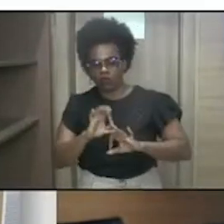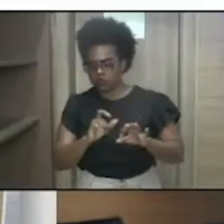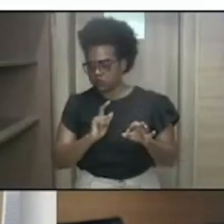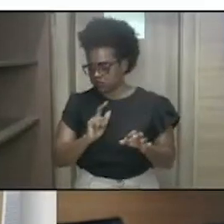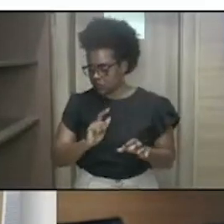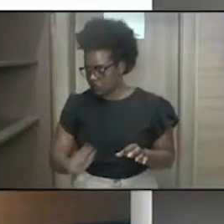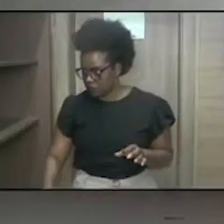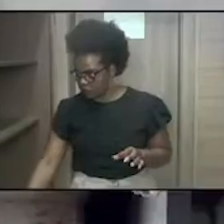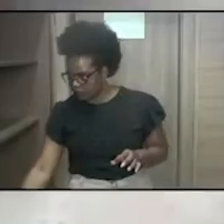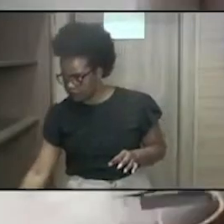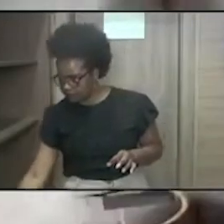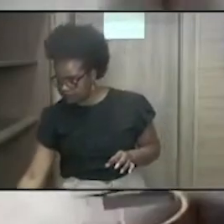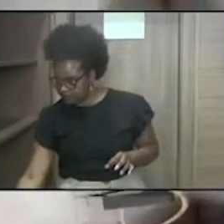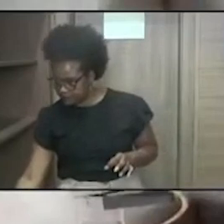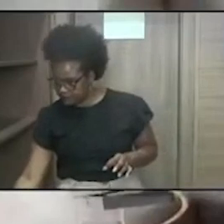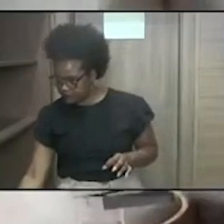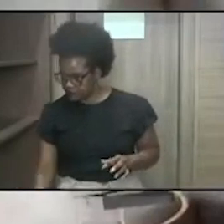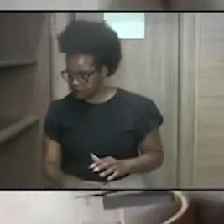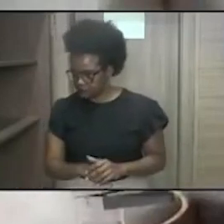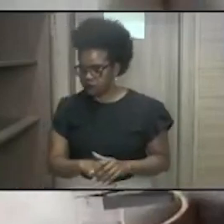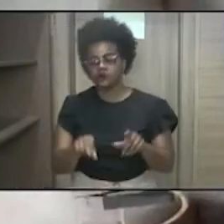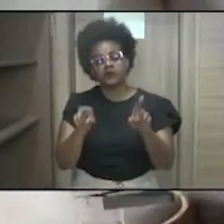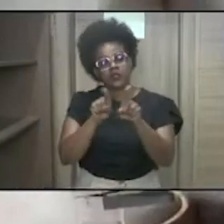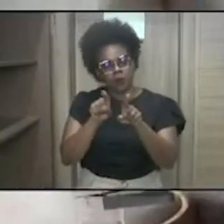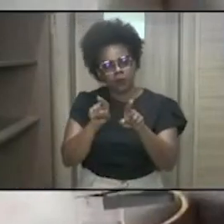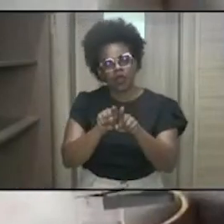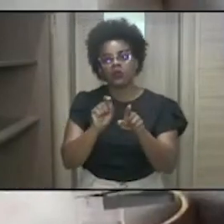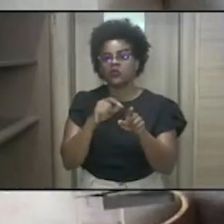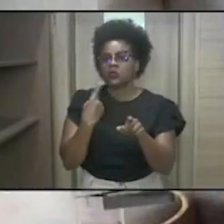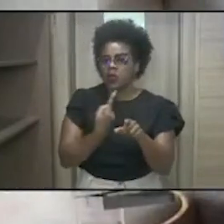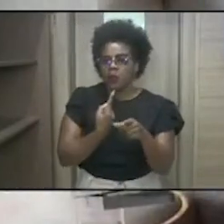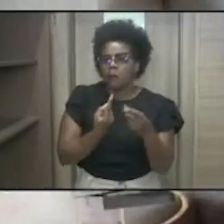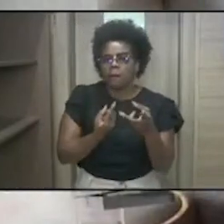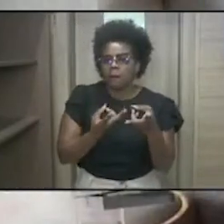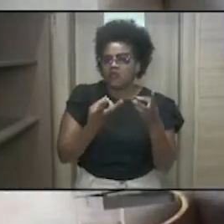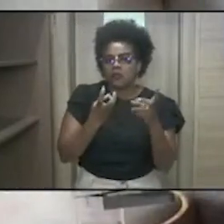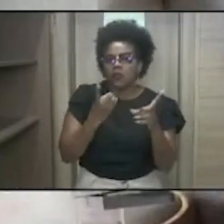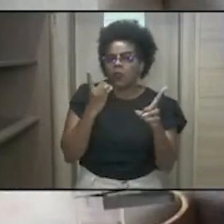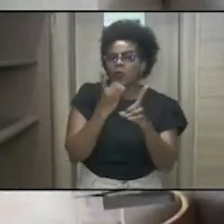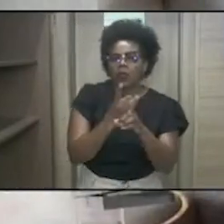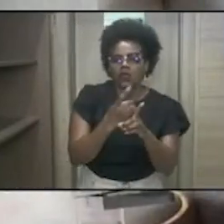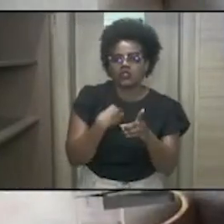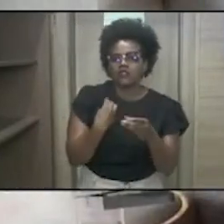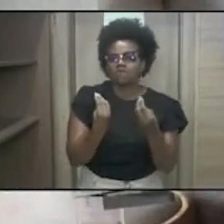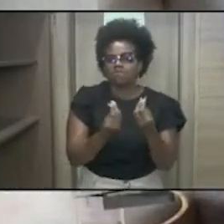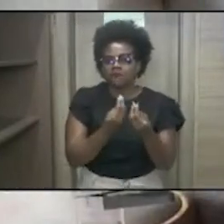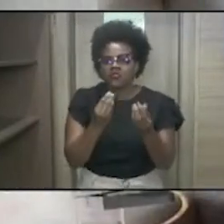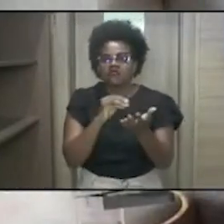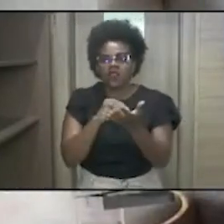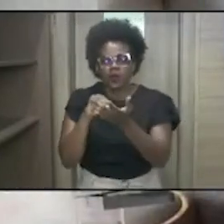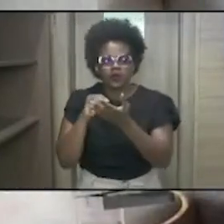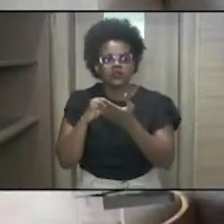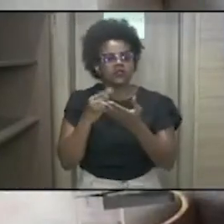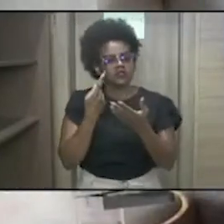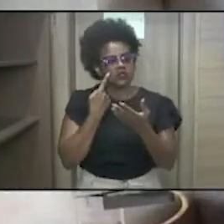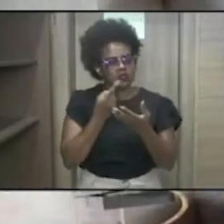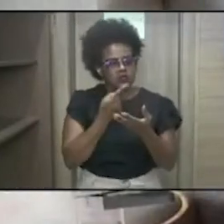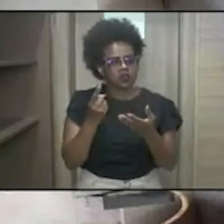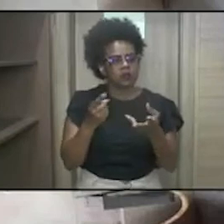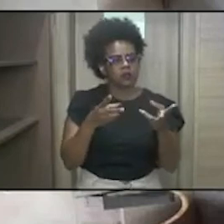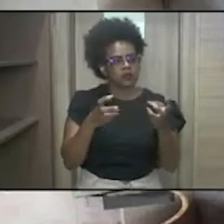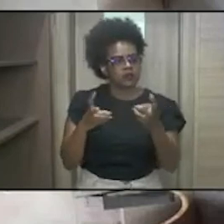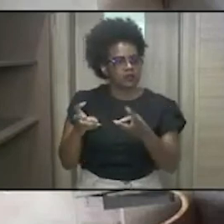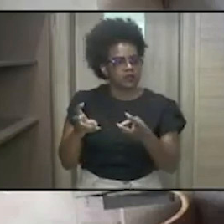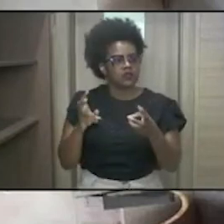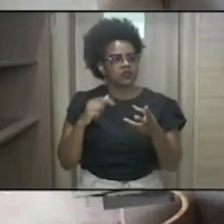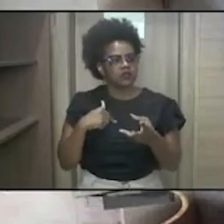né, de produção. E encontramos também estruturas muito precárias de laboratórios que, inclusive,